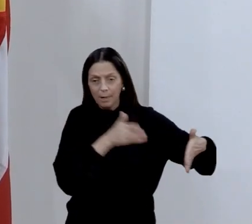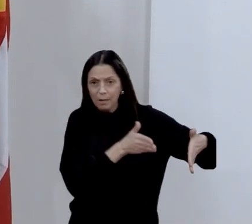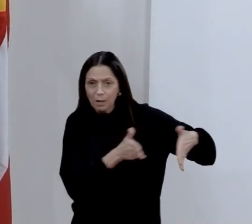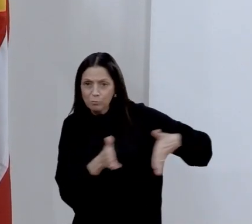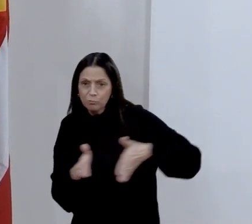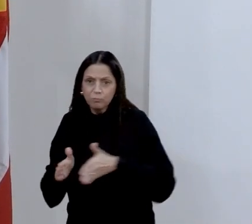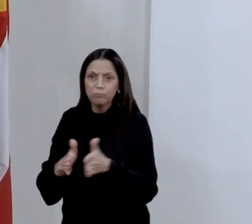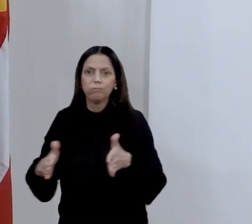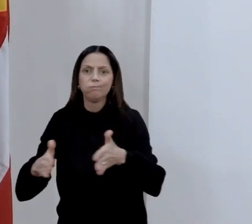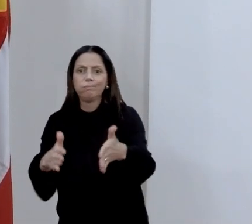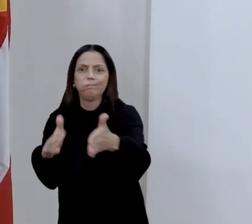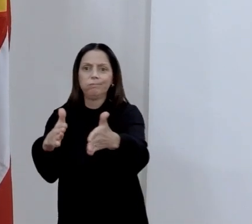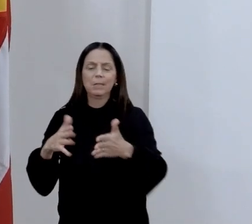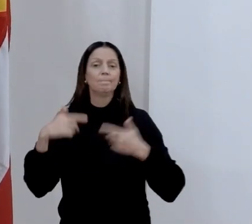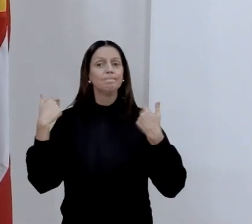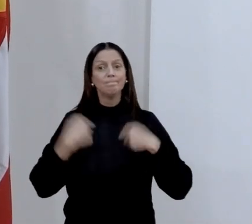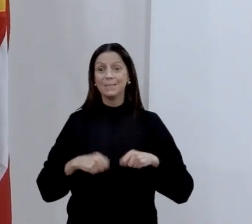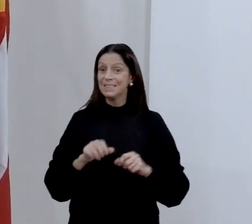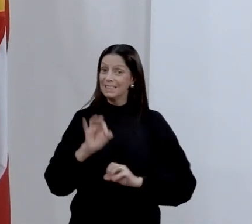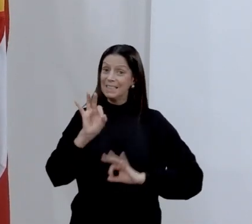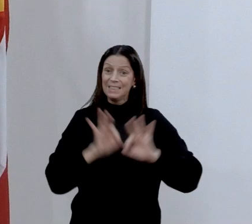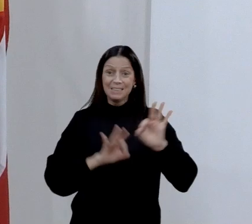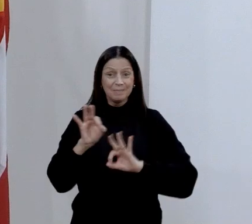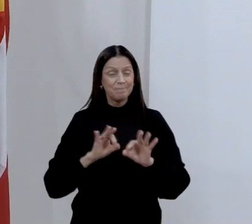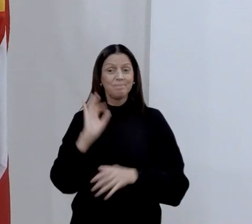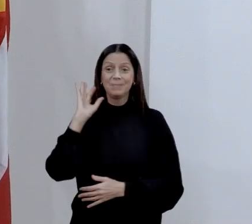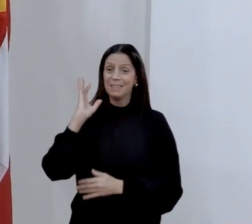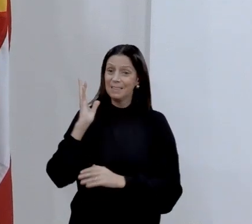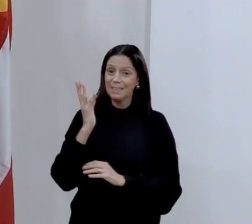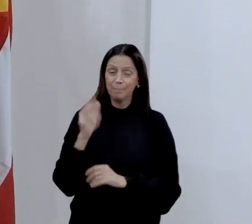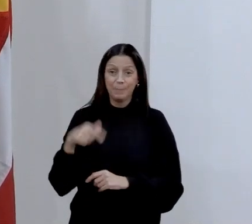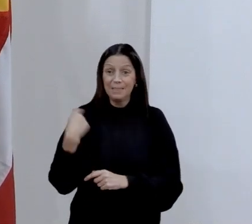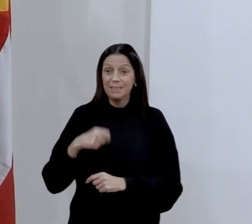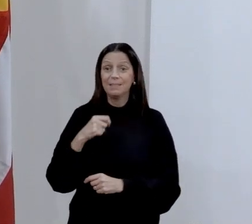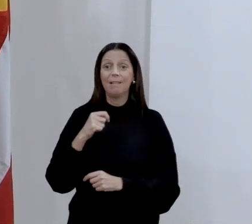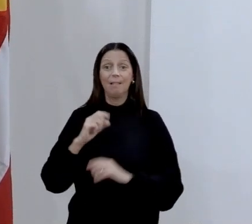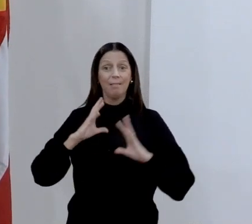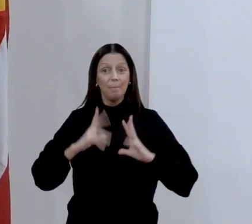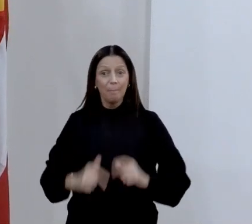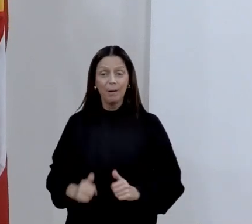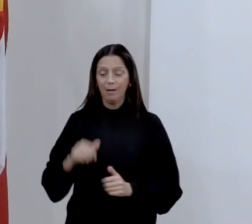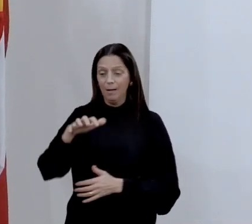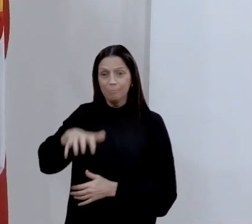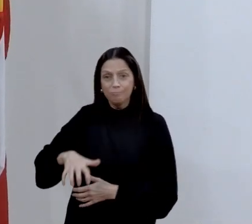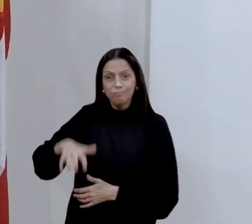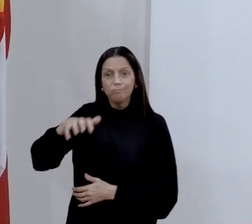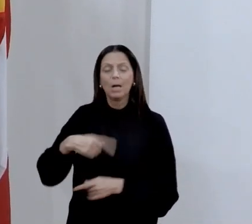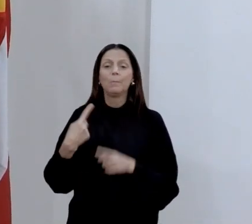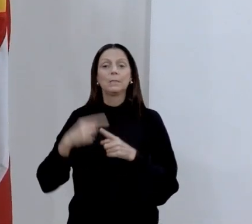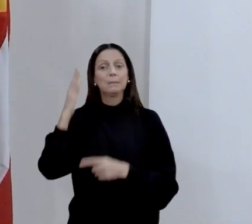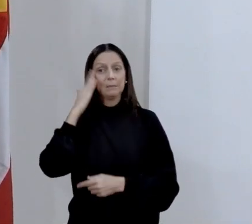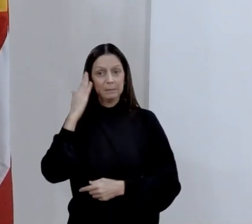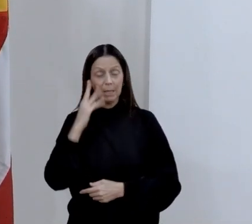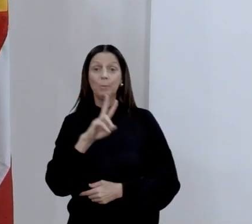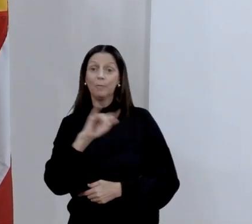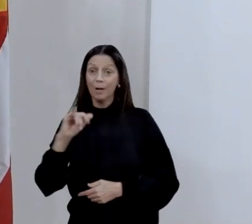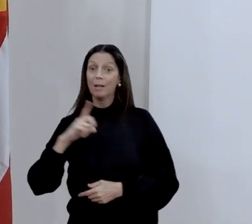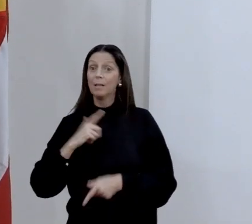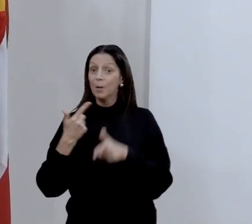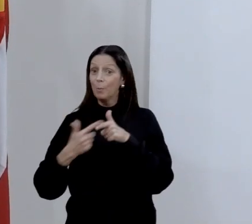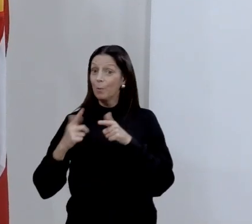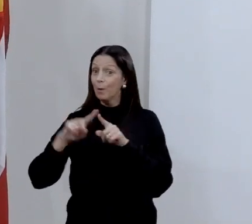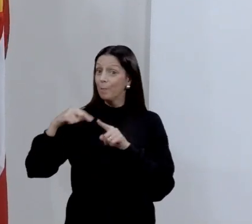mais rápido possível. O tempo está passando, né? A gente tem essa questão do El Niño, provável, possível, que deve acontecer. Teremos muita